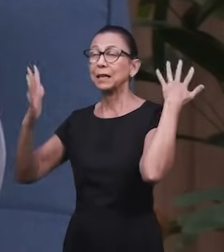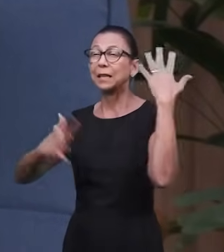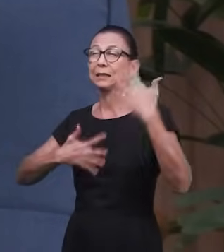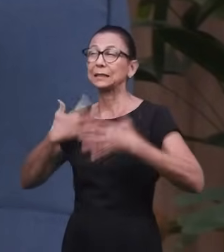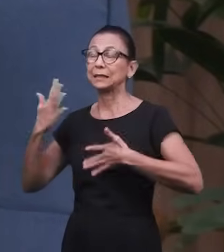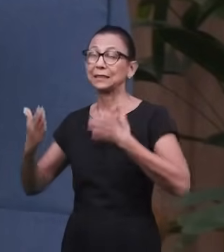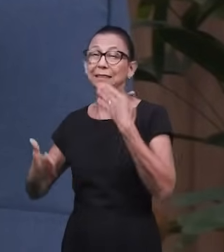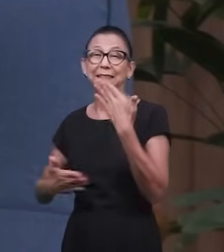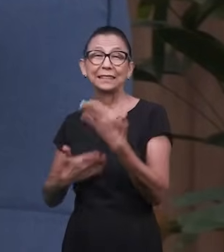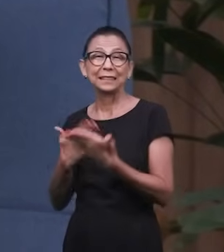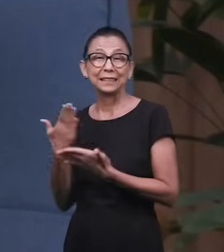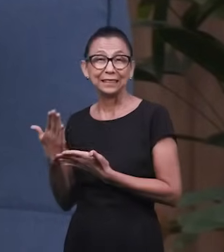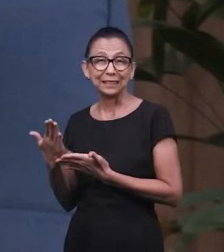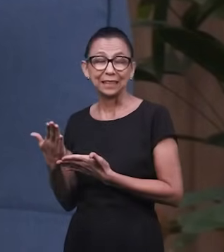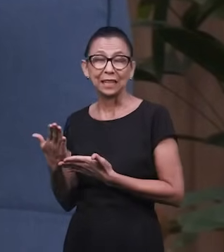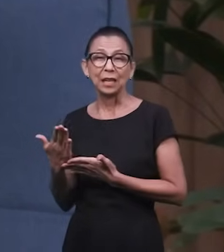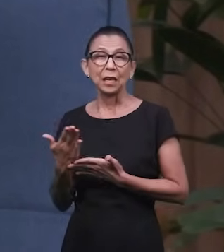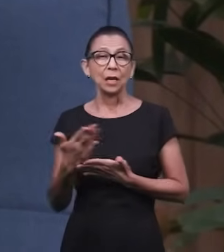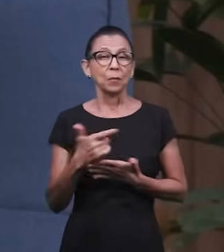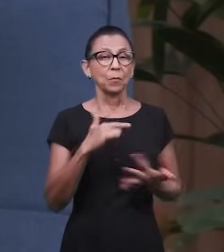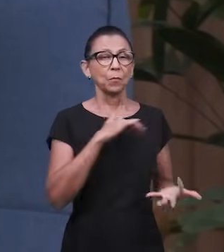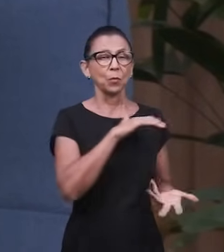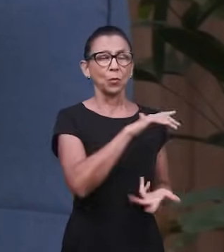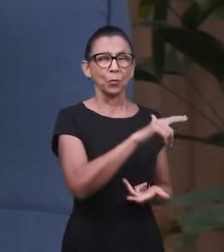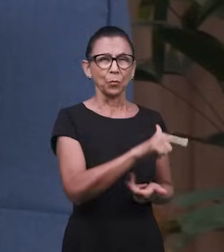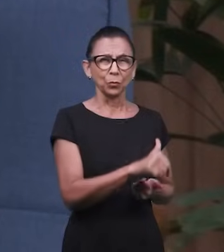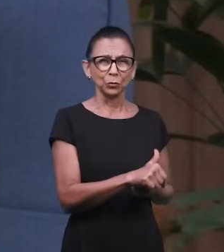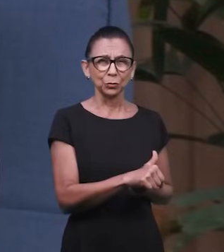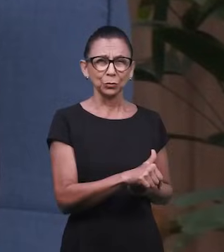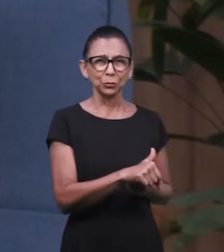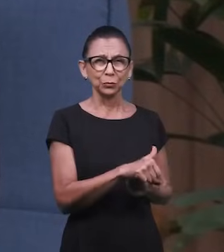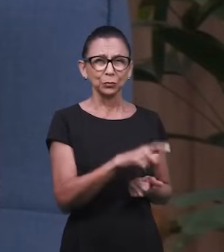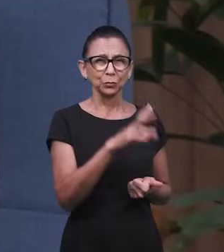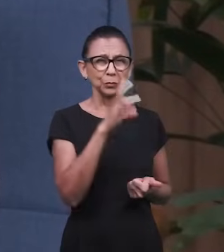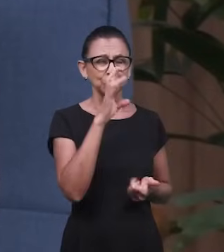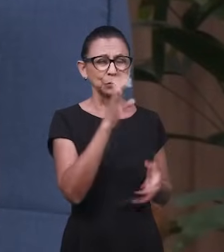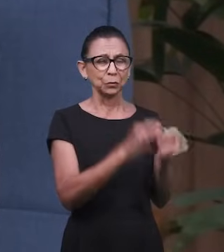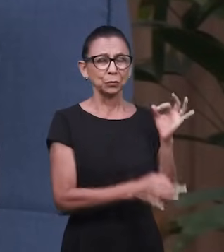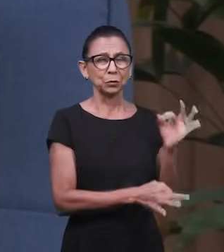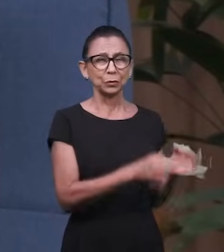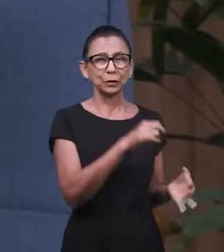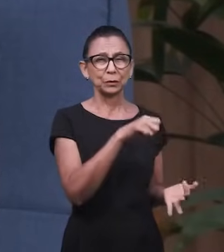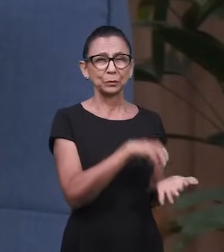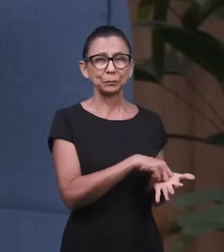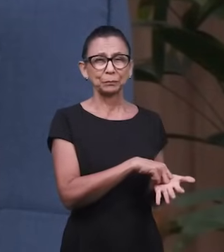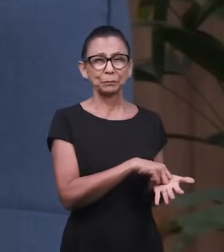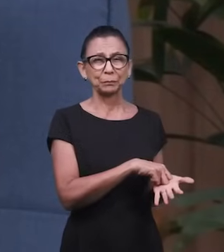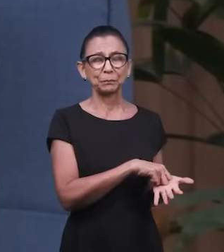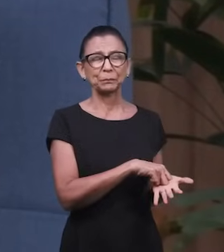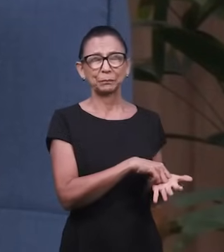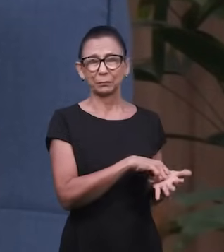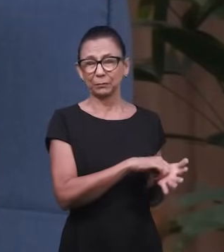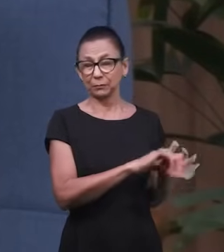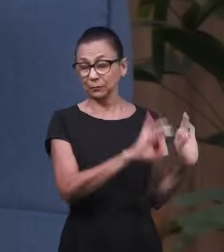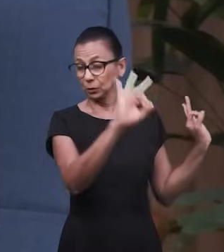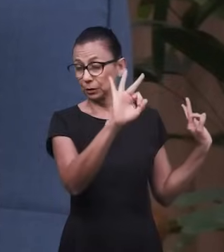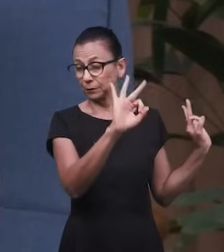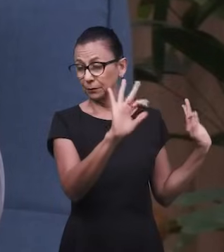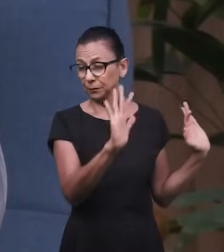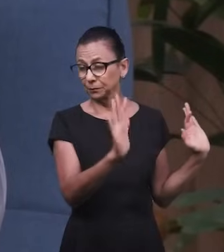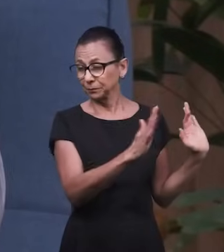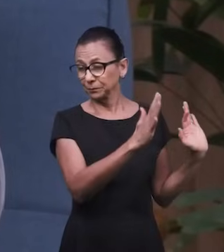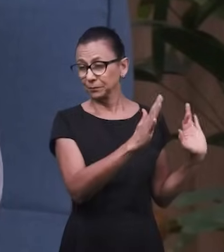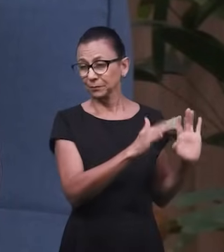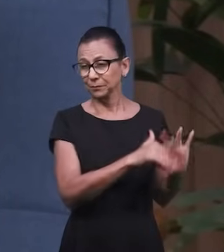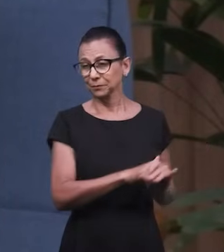É terrível para quem vai viver o juízo. É isso mesmo. Né? Então, ao mesmo tempo que a palavra e